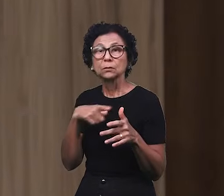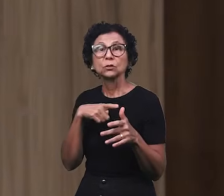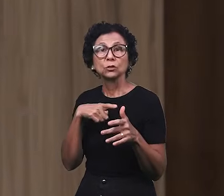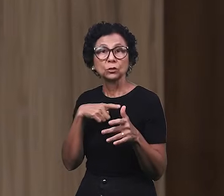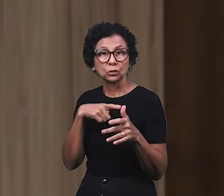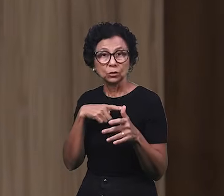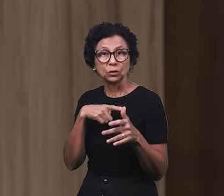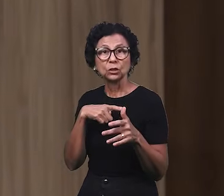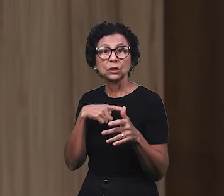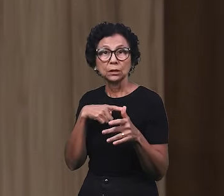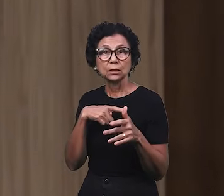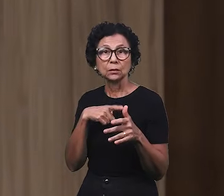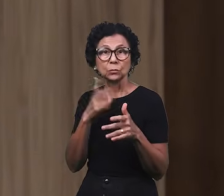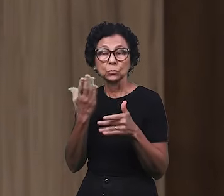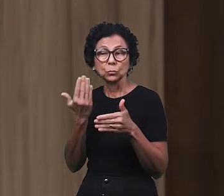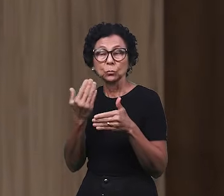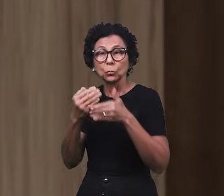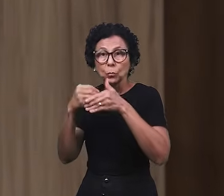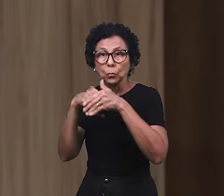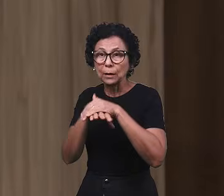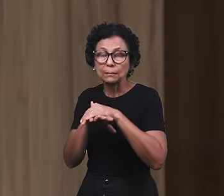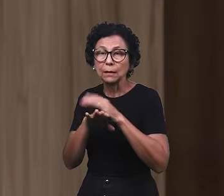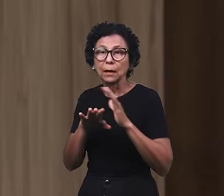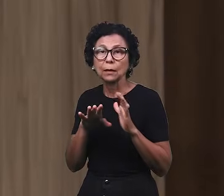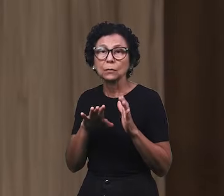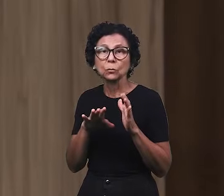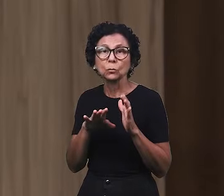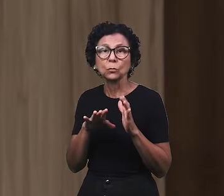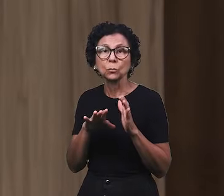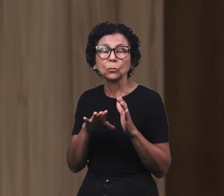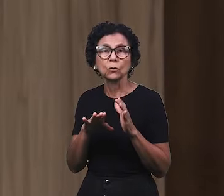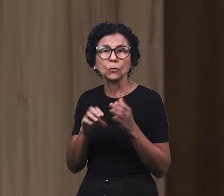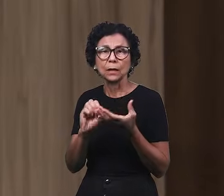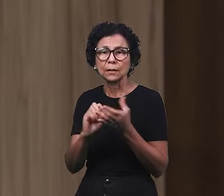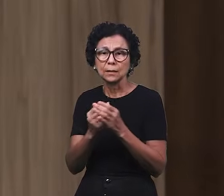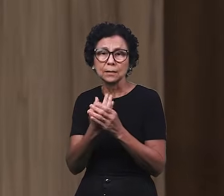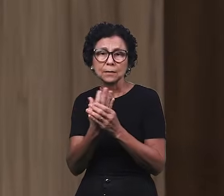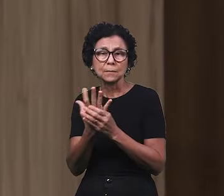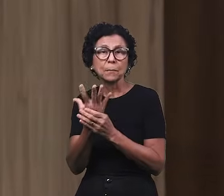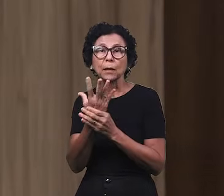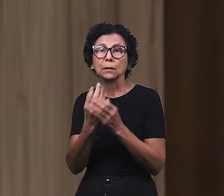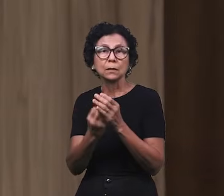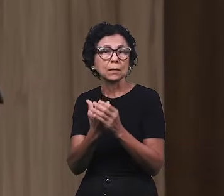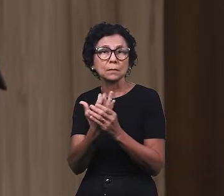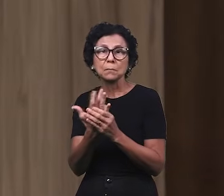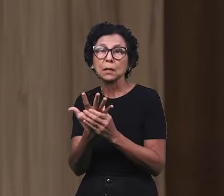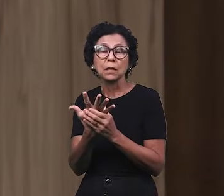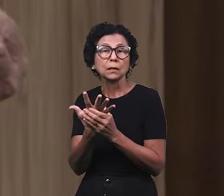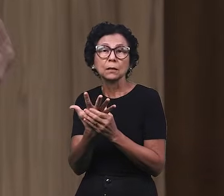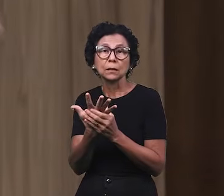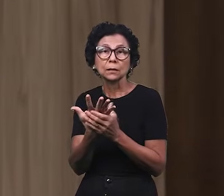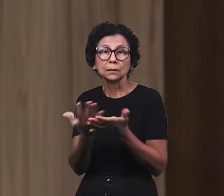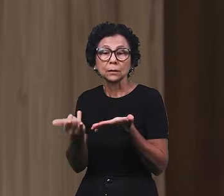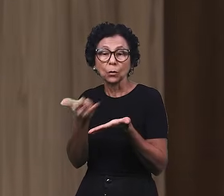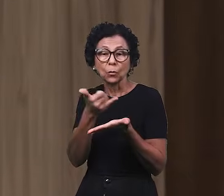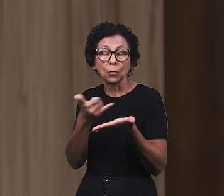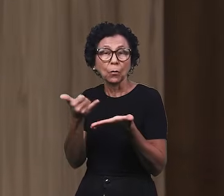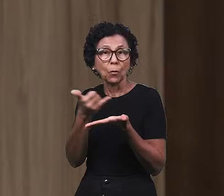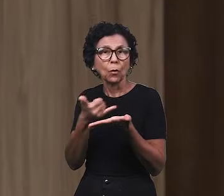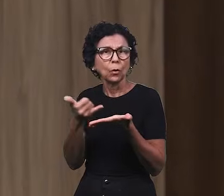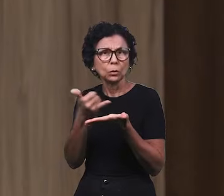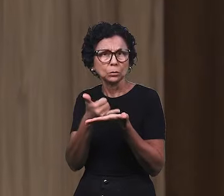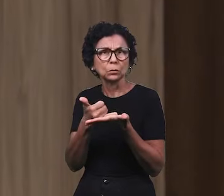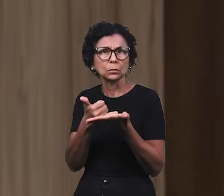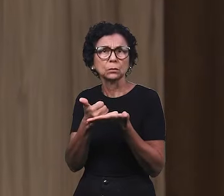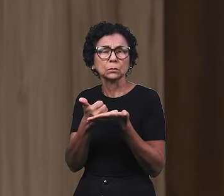lá no cofre do rei, especiarias. Então, era um presente